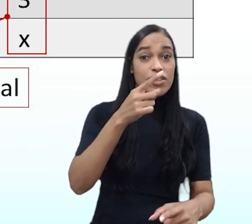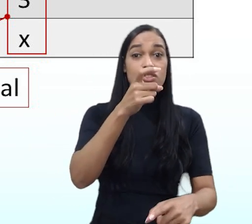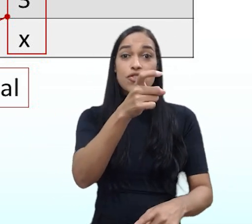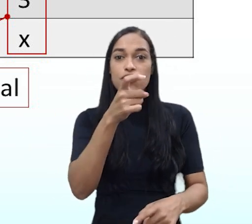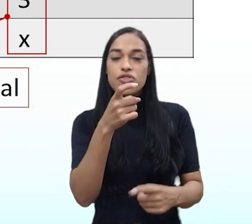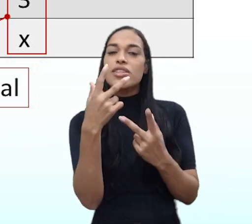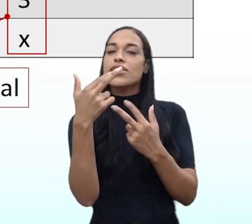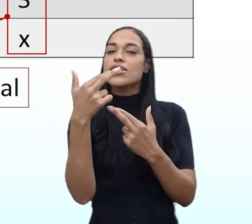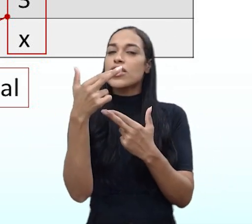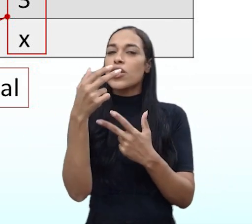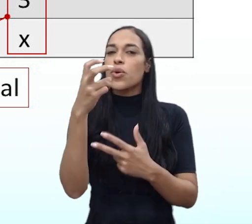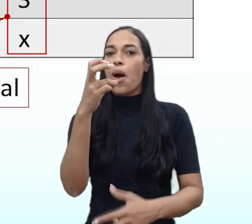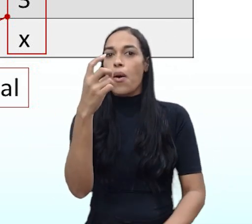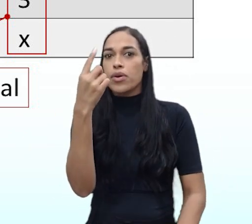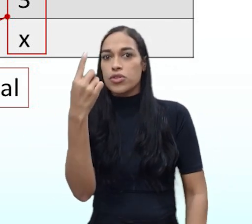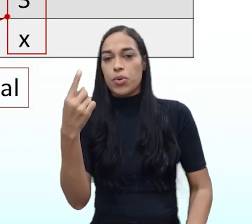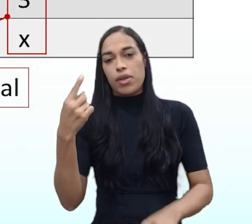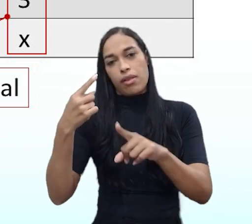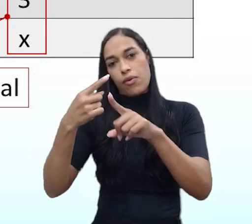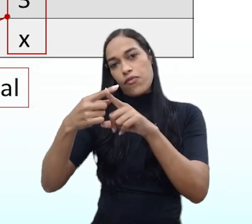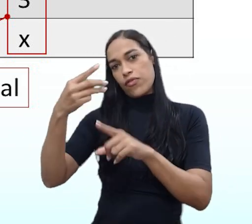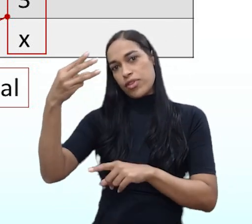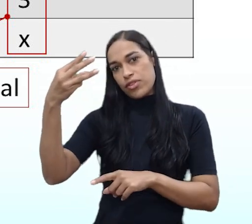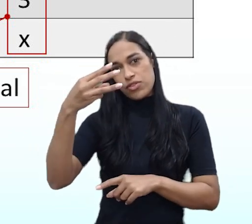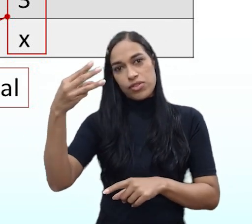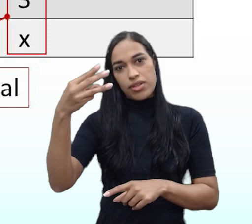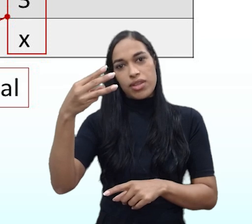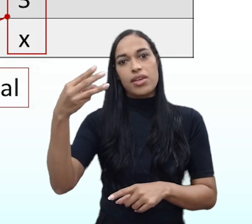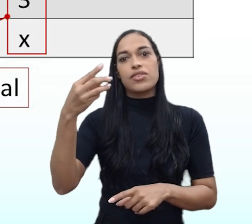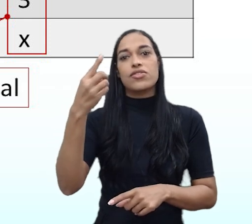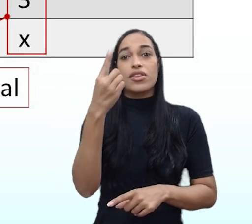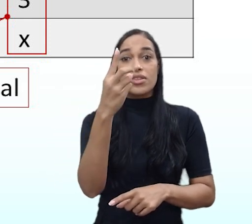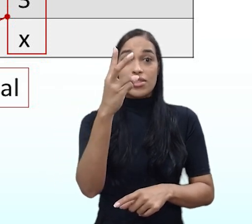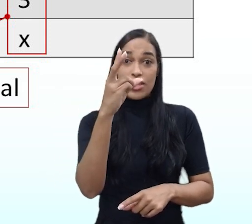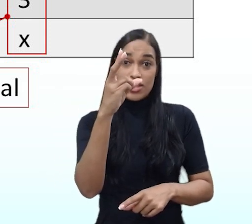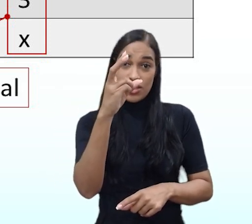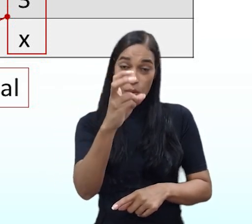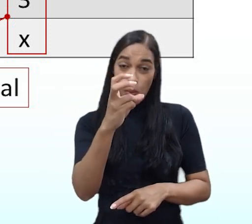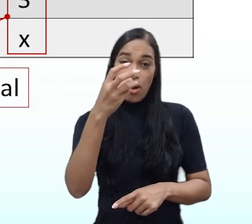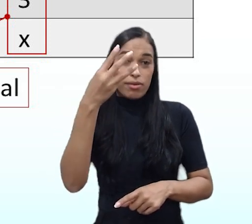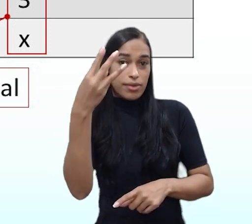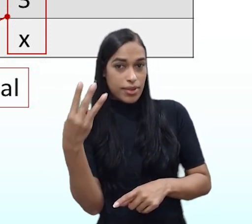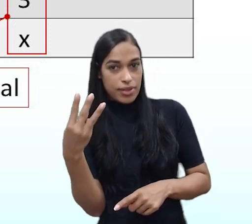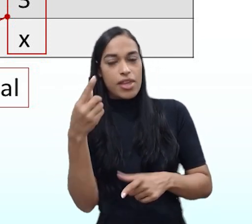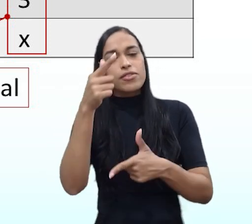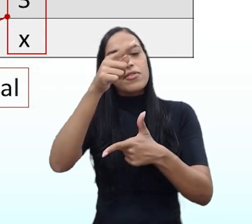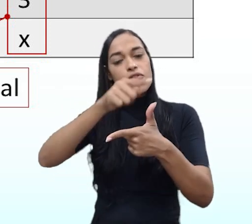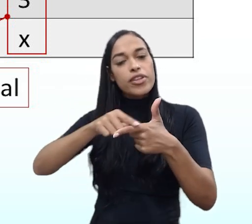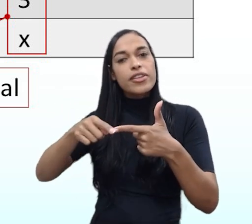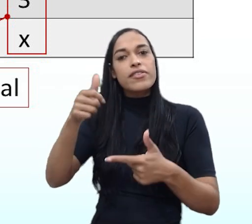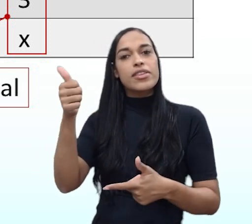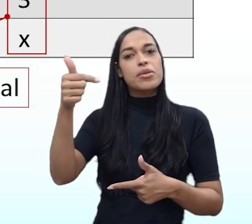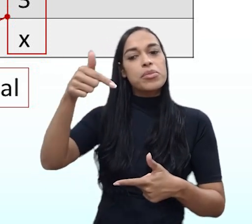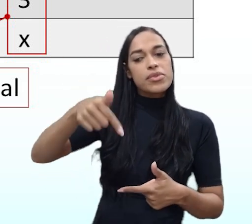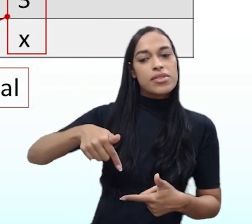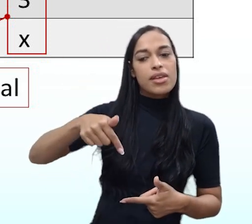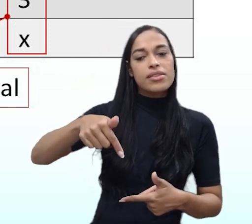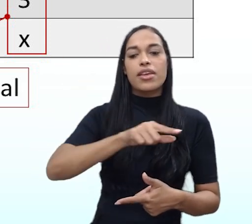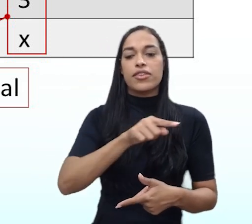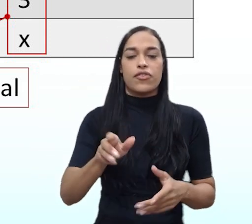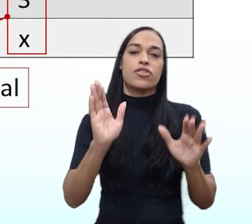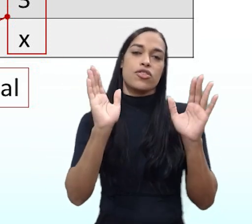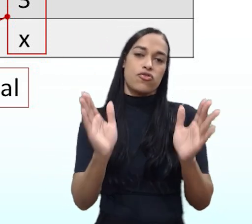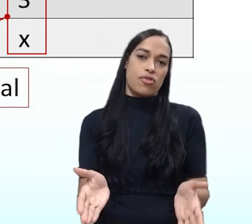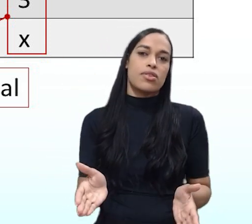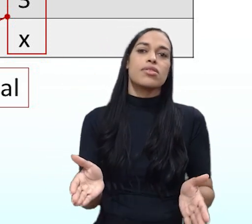17x é igual a 51 vezes 3. Então, 51 vezes 3 dá 153. Eu vou dividir por